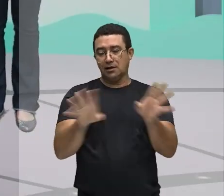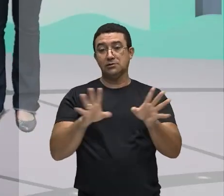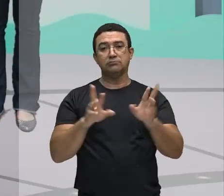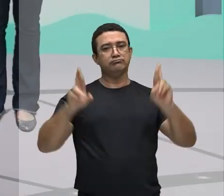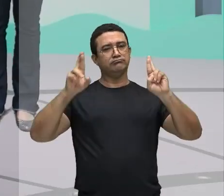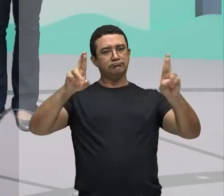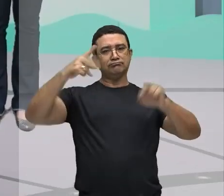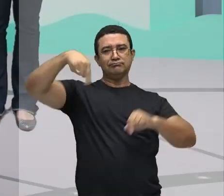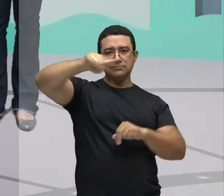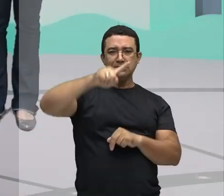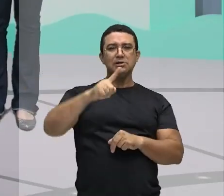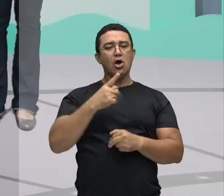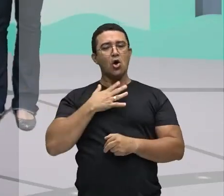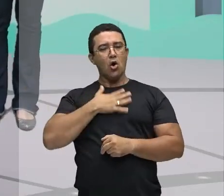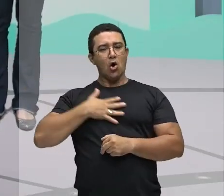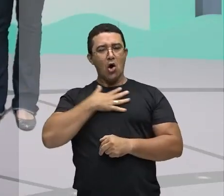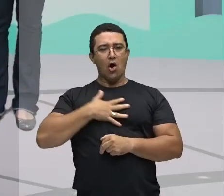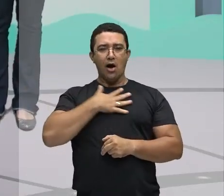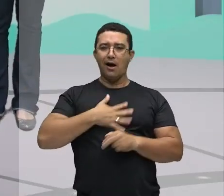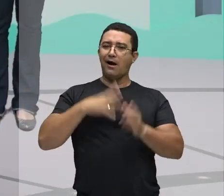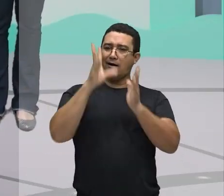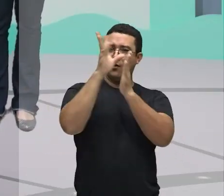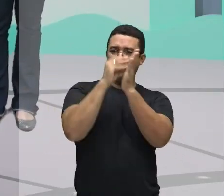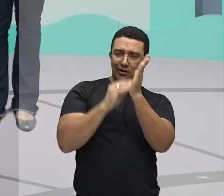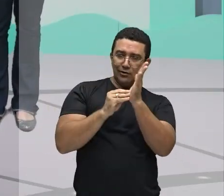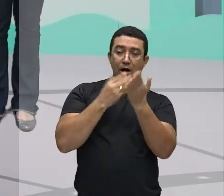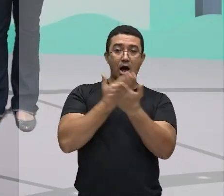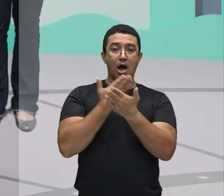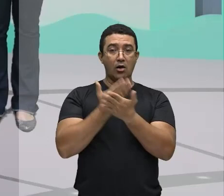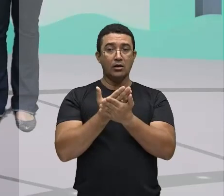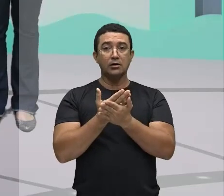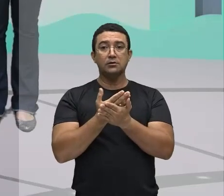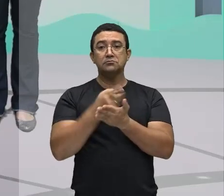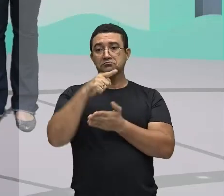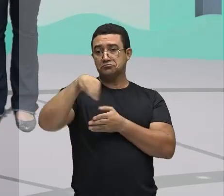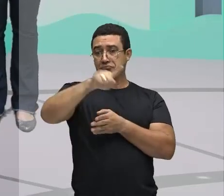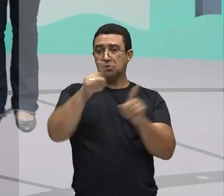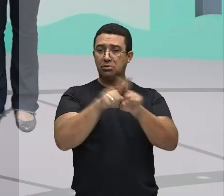do conteúdo da nossa aula e para mais informações vocês podem